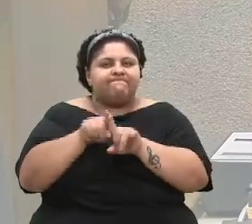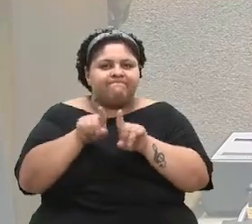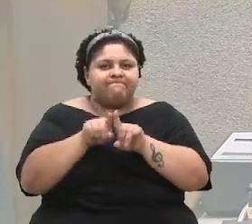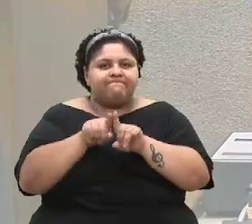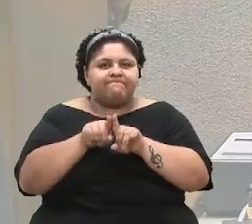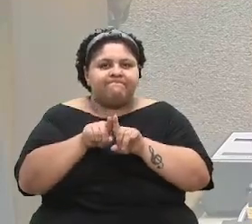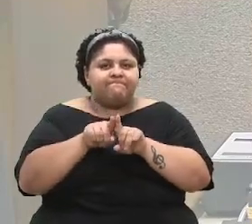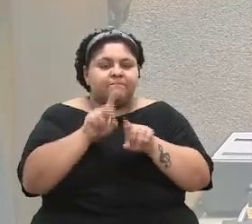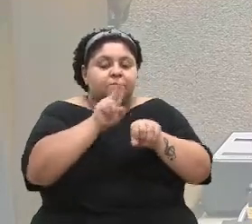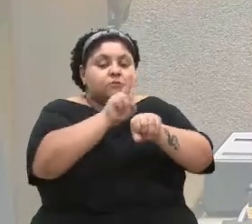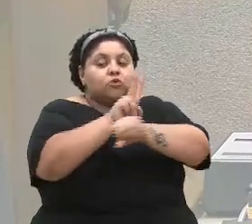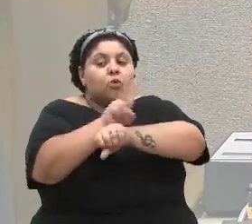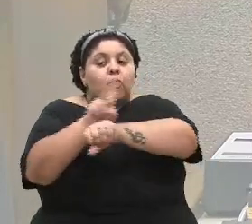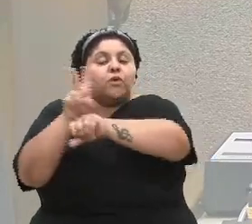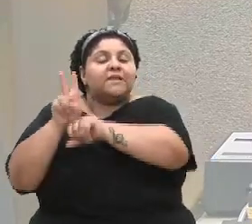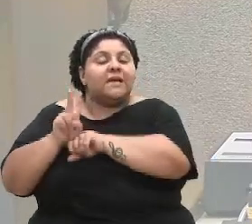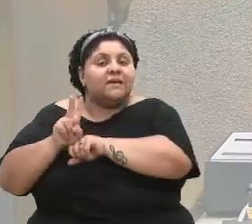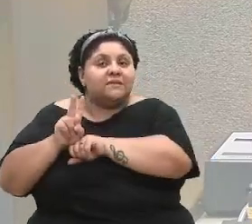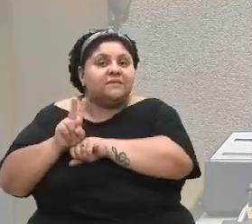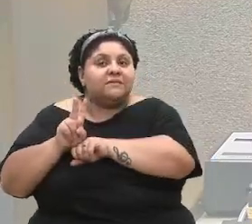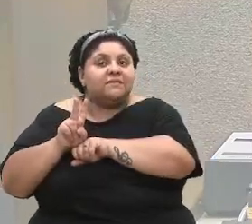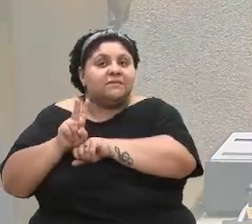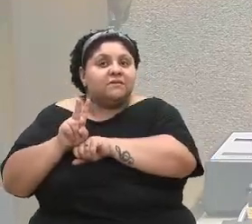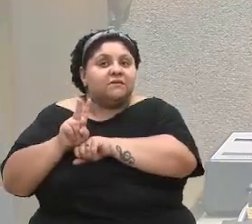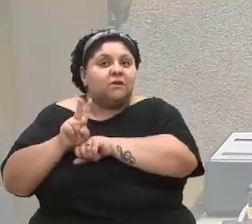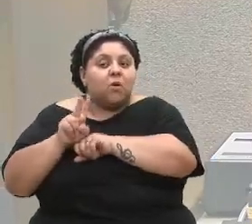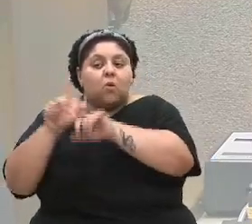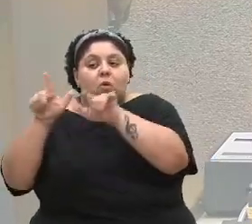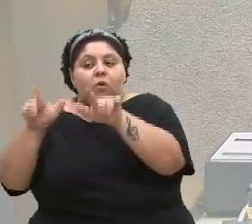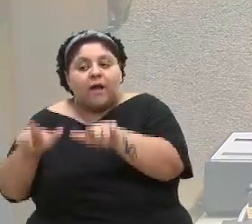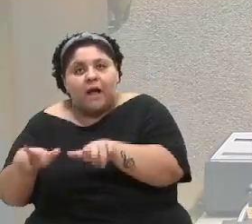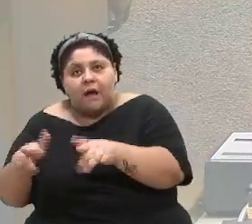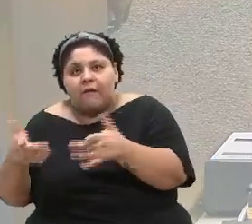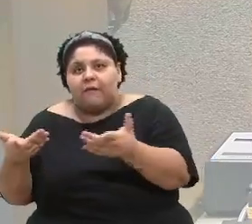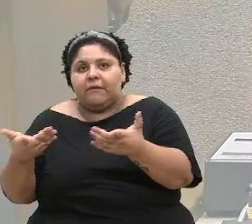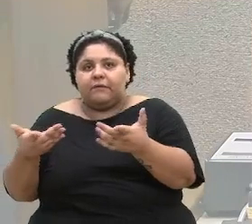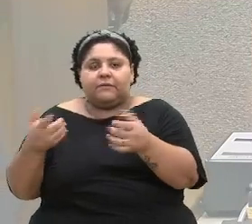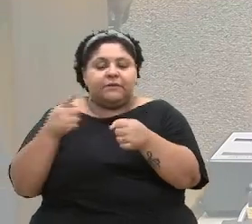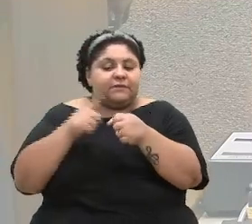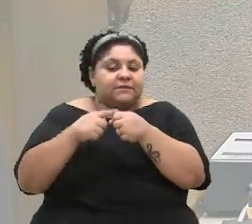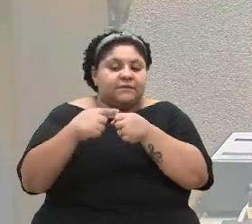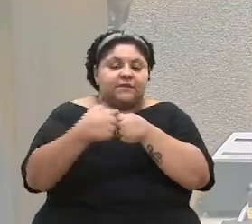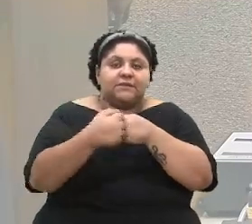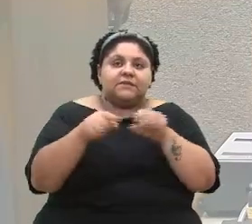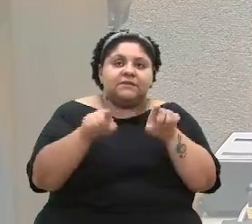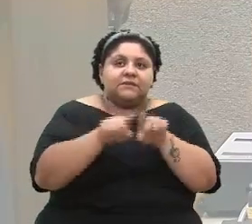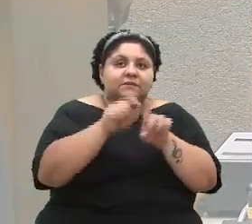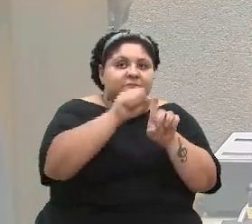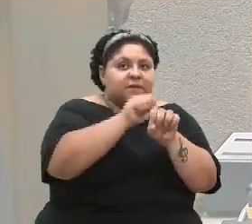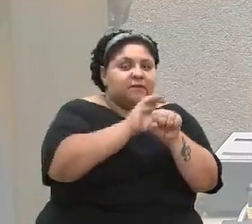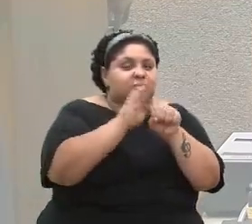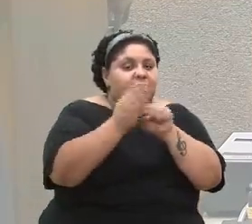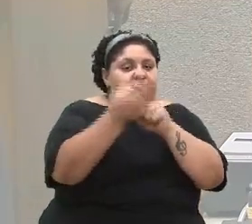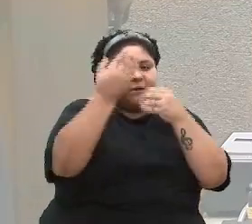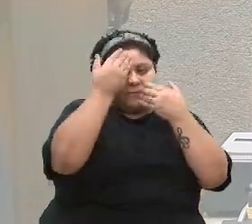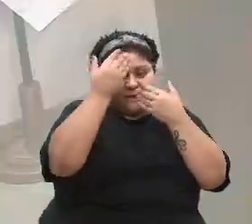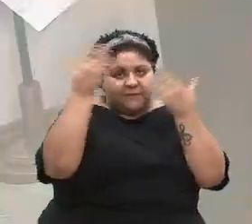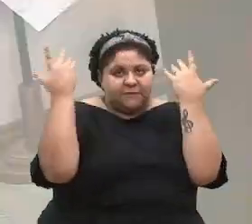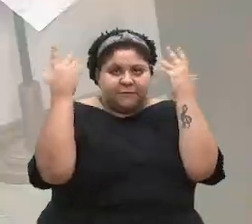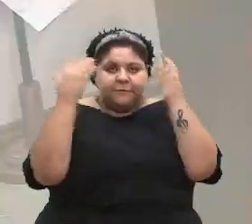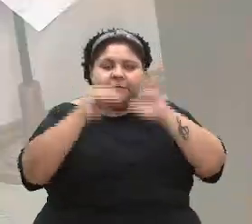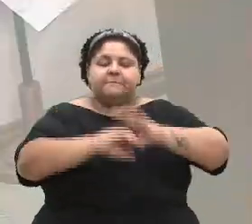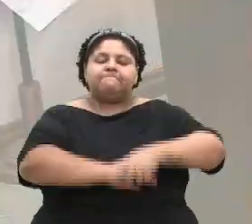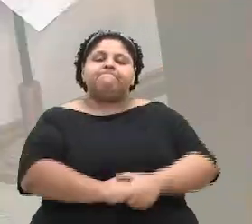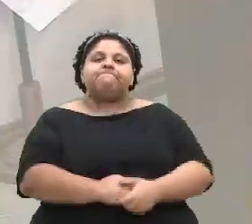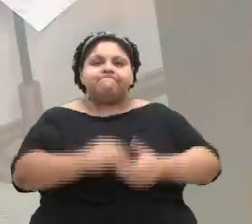o cuidado com o seu ambiente, a sua cidade e também o seu bairro. Muito obrigado, parabéns.